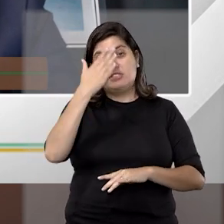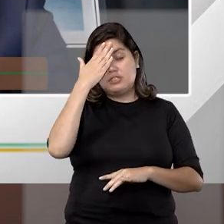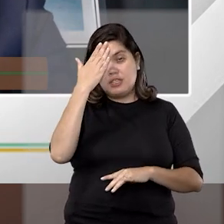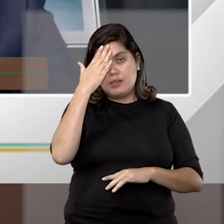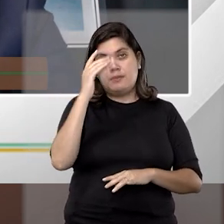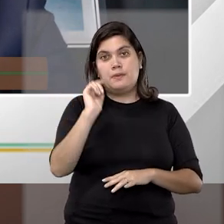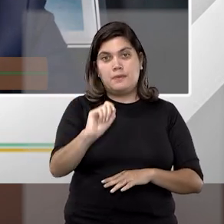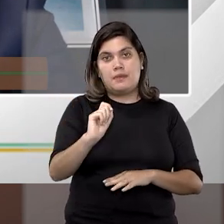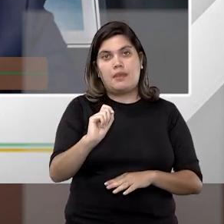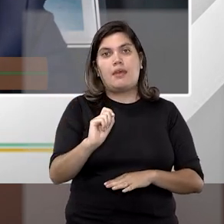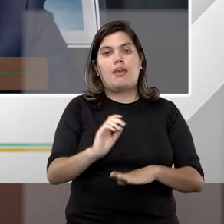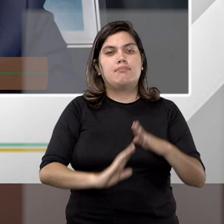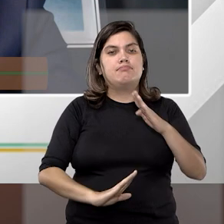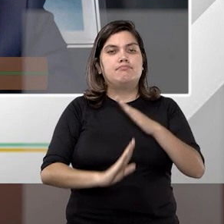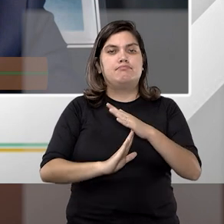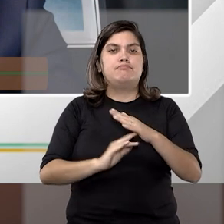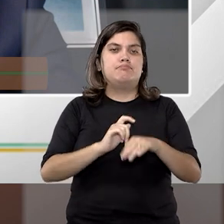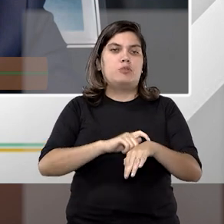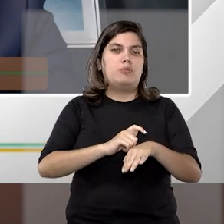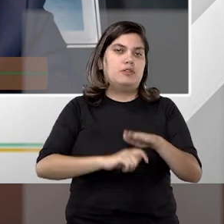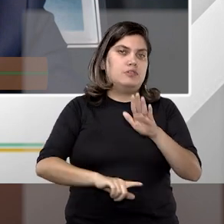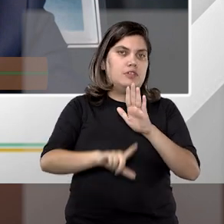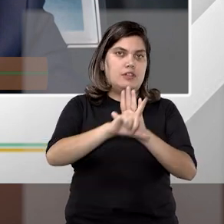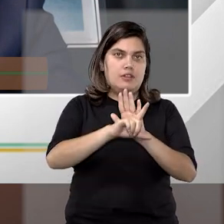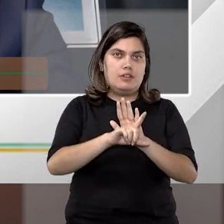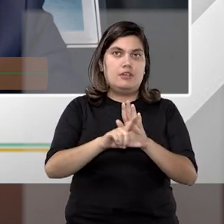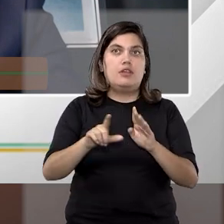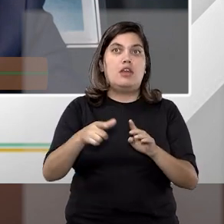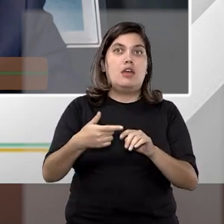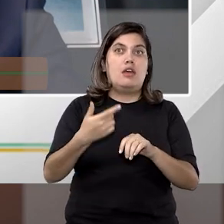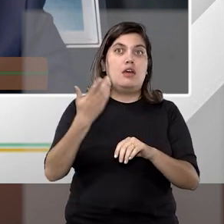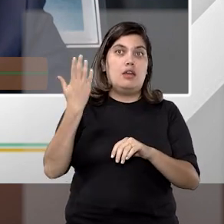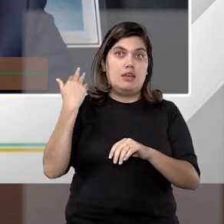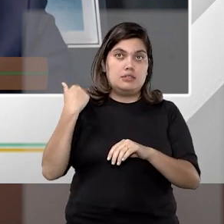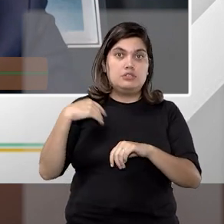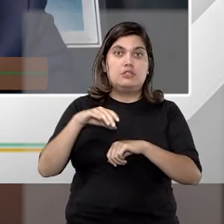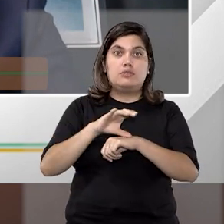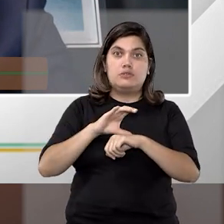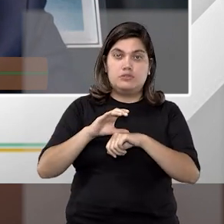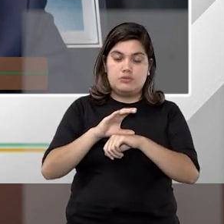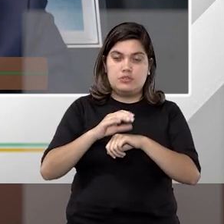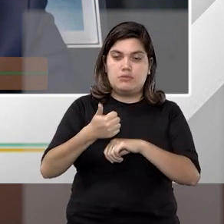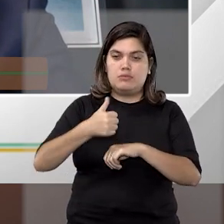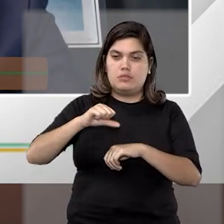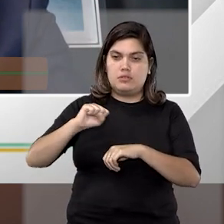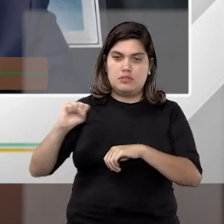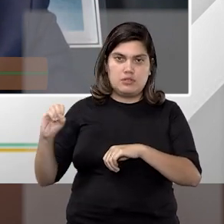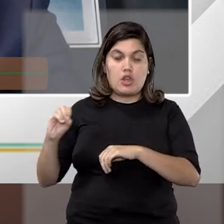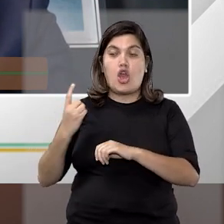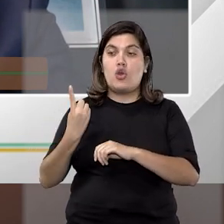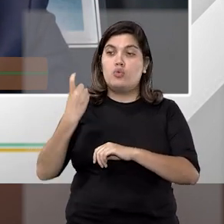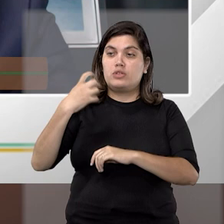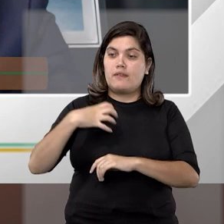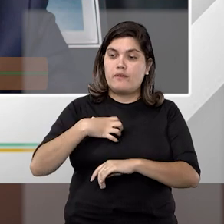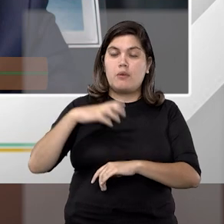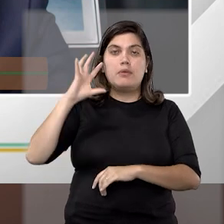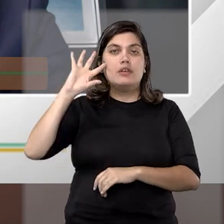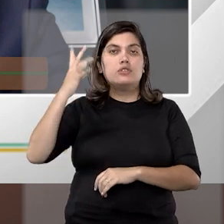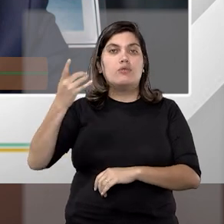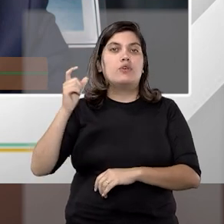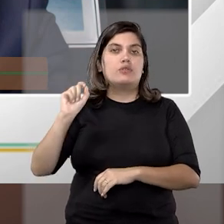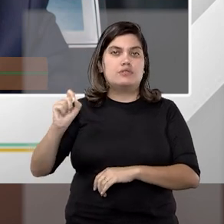como nós sabemos ou até a edição da Lei até a constituição a única forma de resolver conflitos